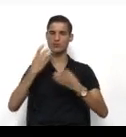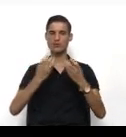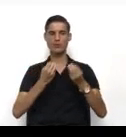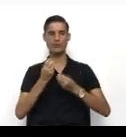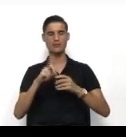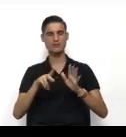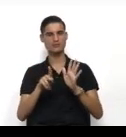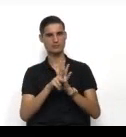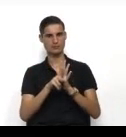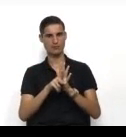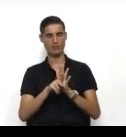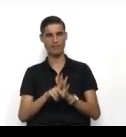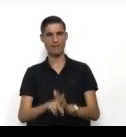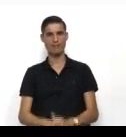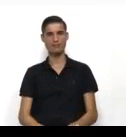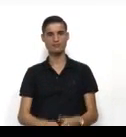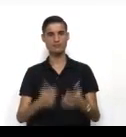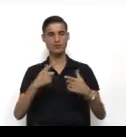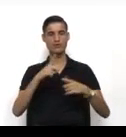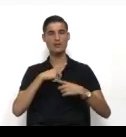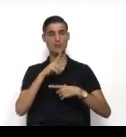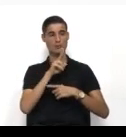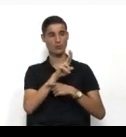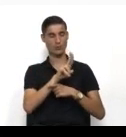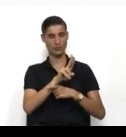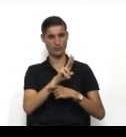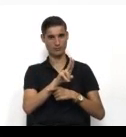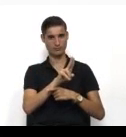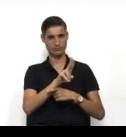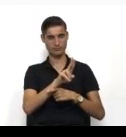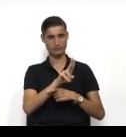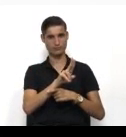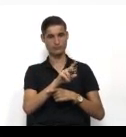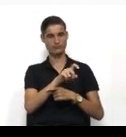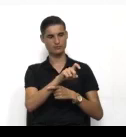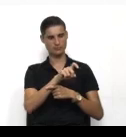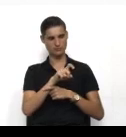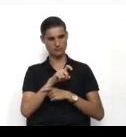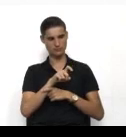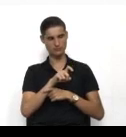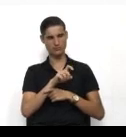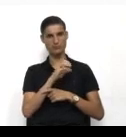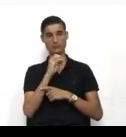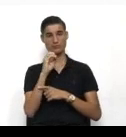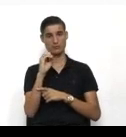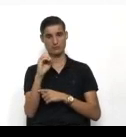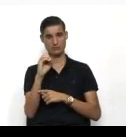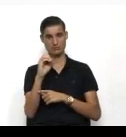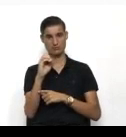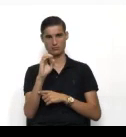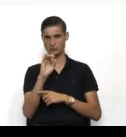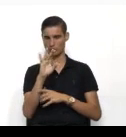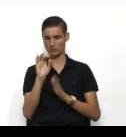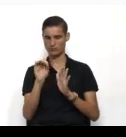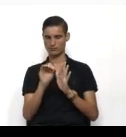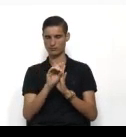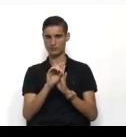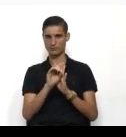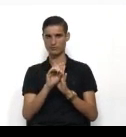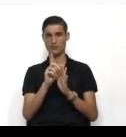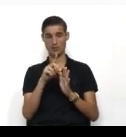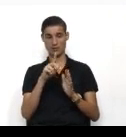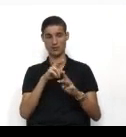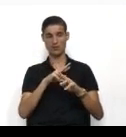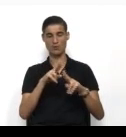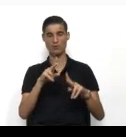essas condições iniciais, onde eu tenho o x e 0, tá? Só colocando. Isso vai